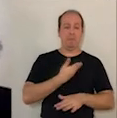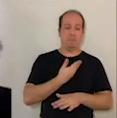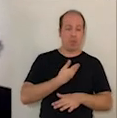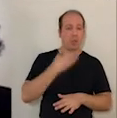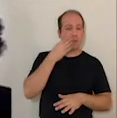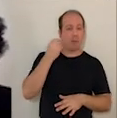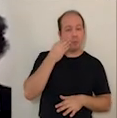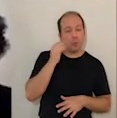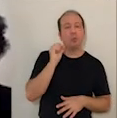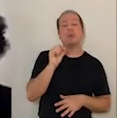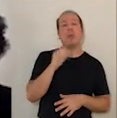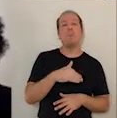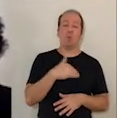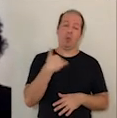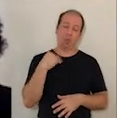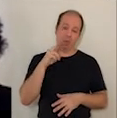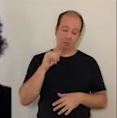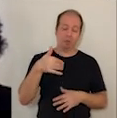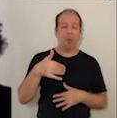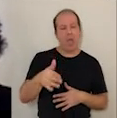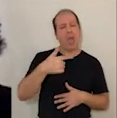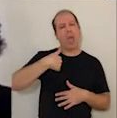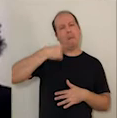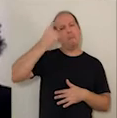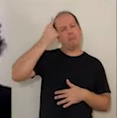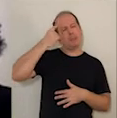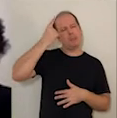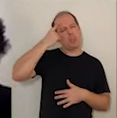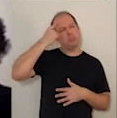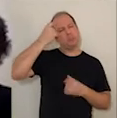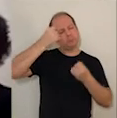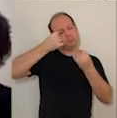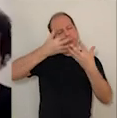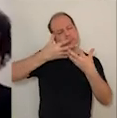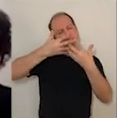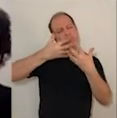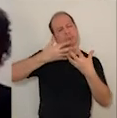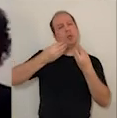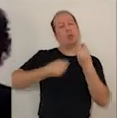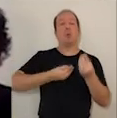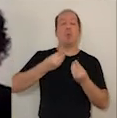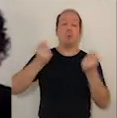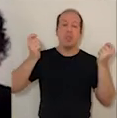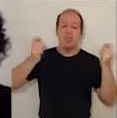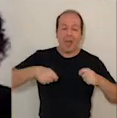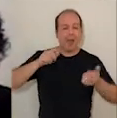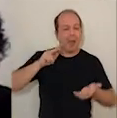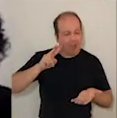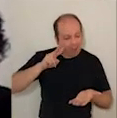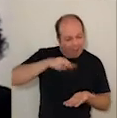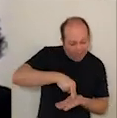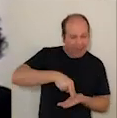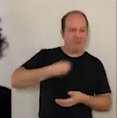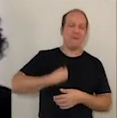nas últimas. Pensei com meus botões, por que não reanimá-lo? Dá-lhe